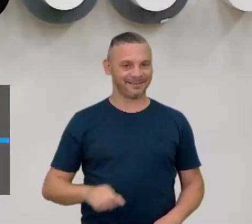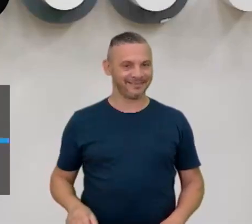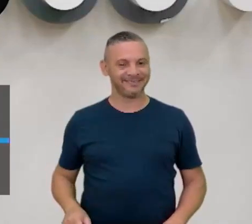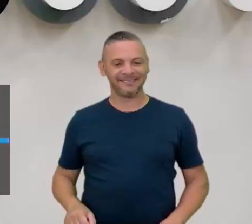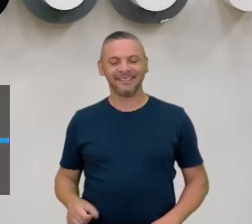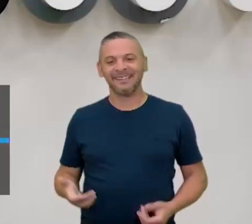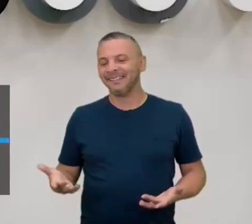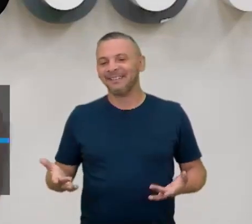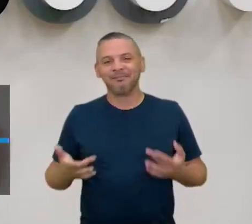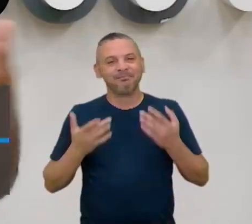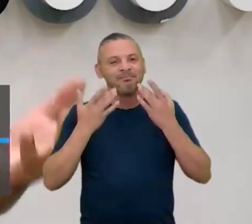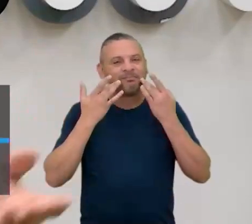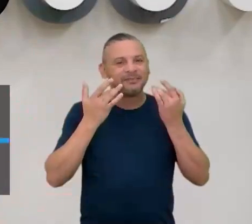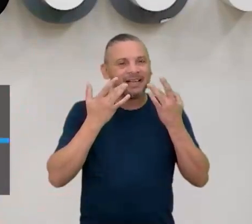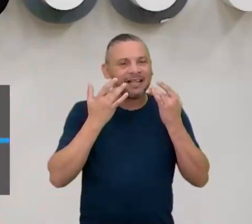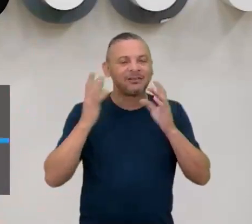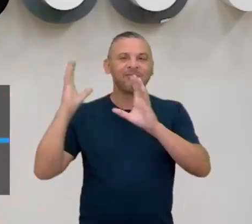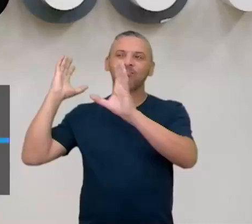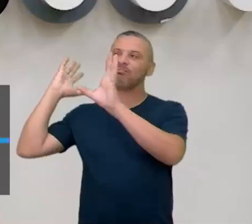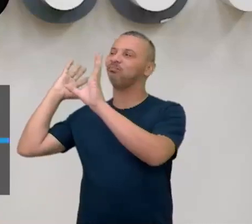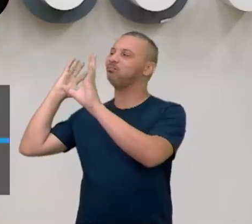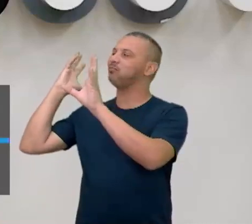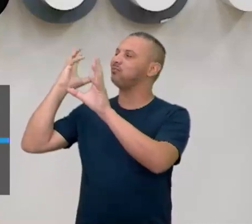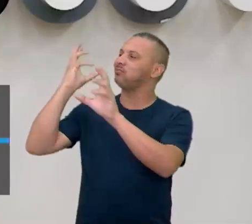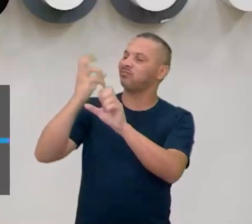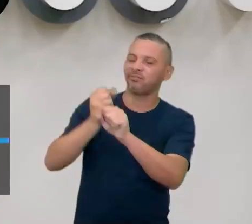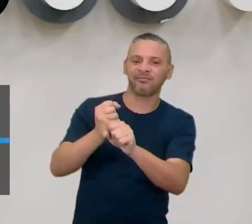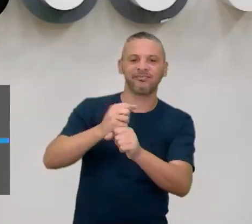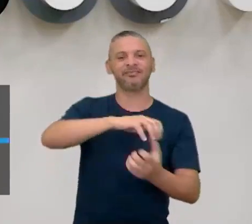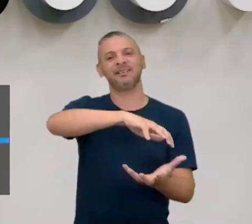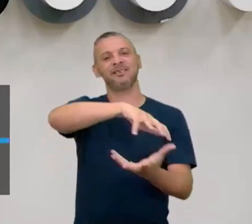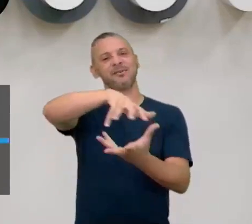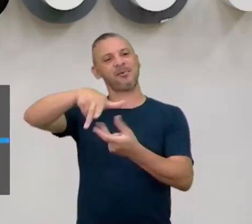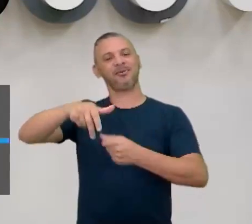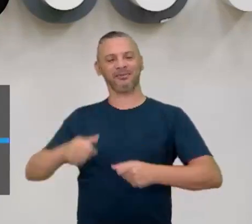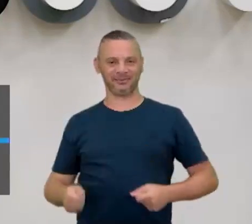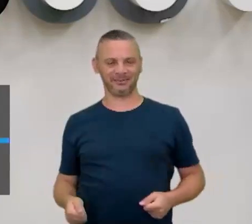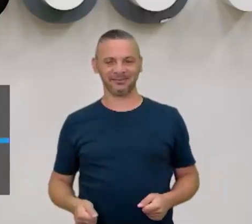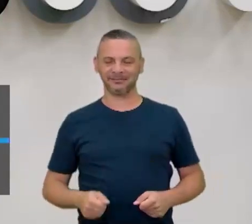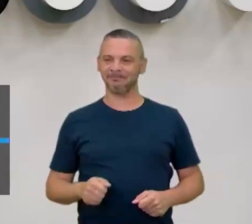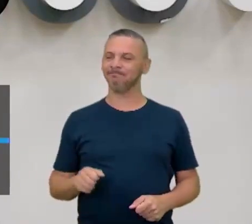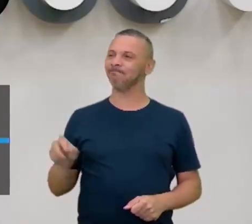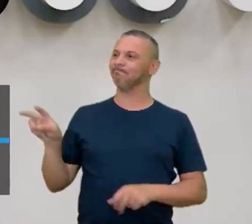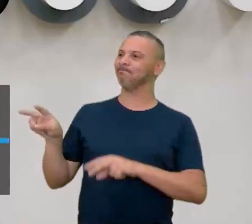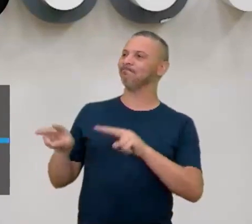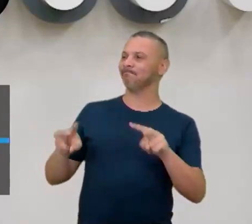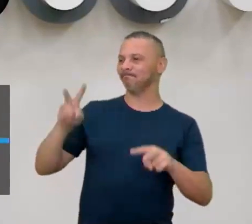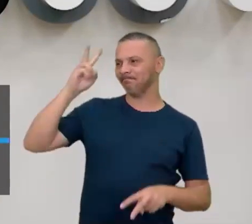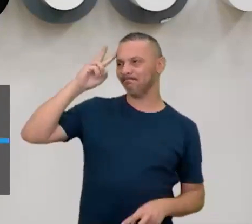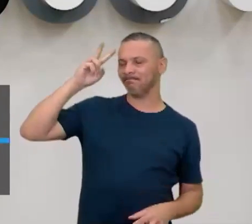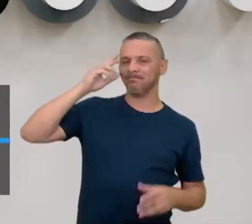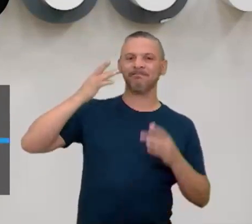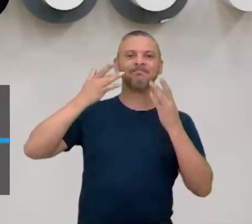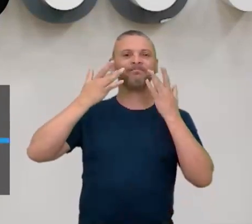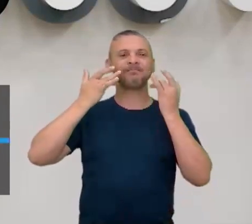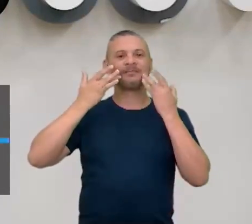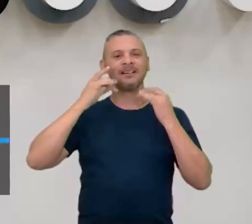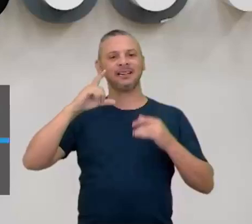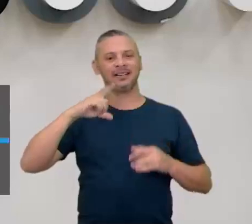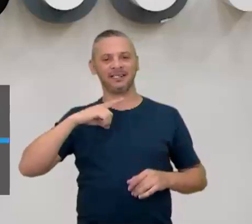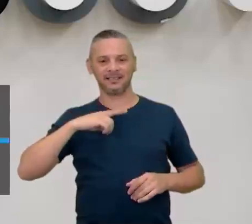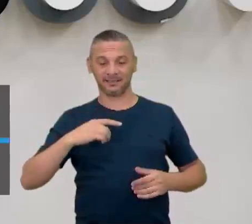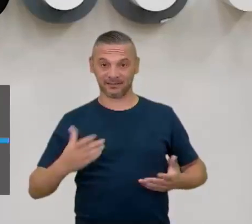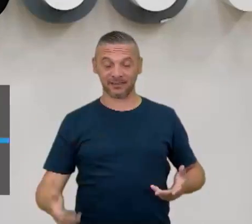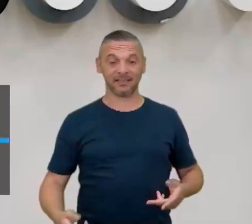ele tá vivo assim na história da humanidade, né? Quando a gente pensa na história da humanidade, a gente percebe o teatro muito juntinho aí nas